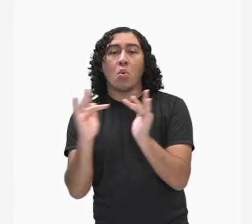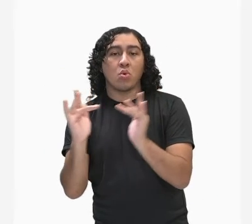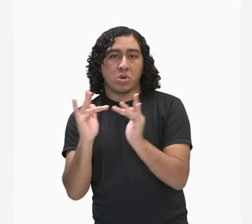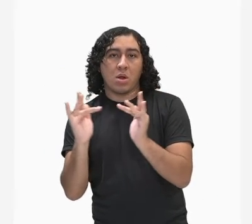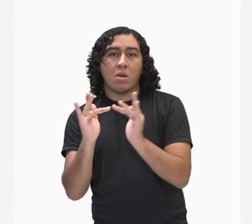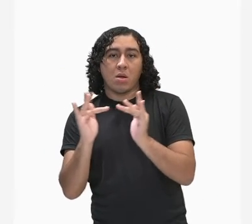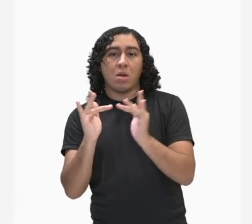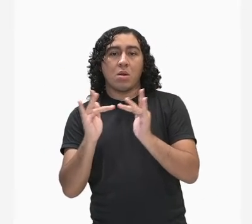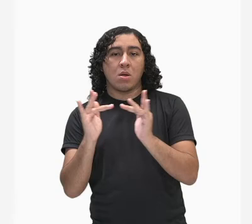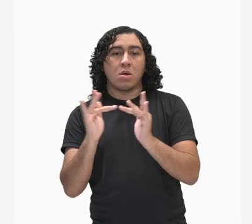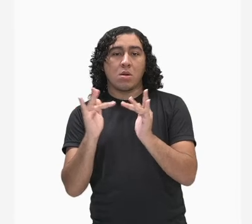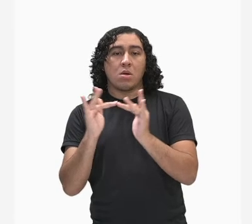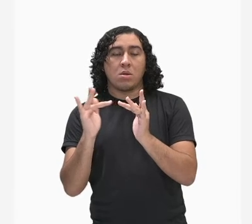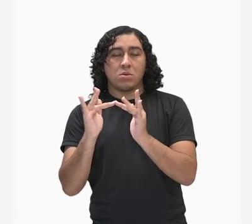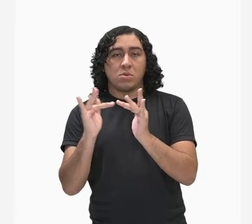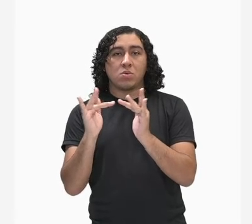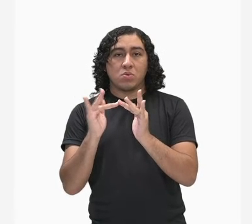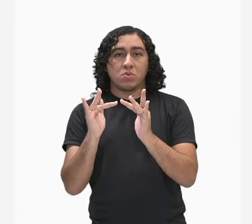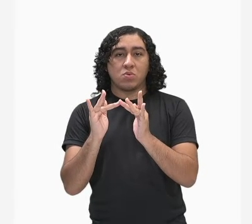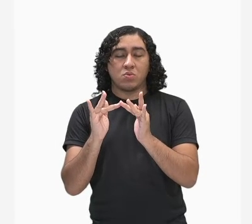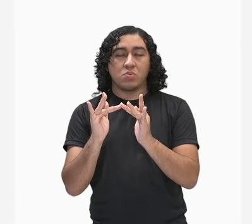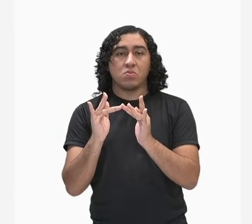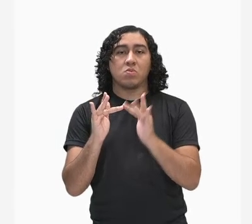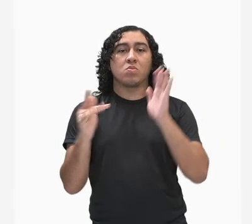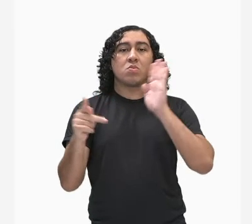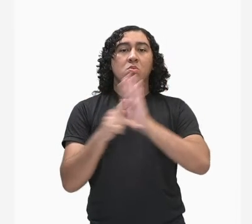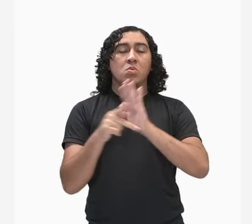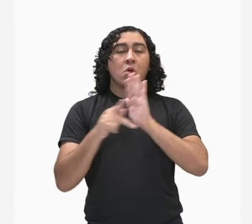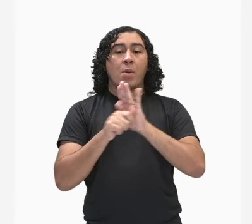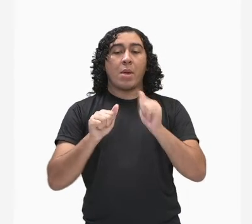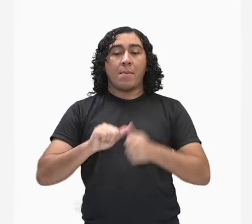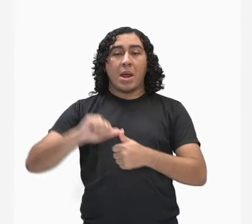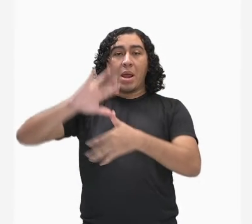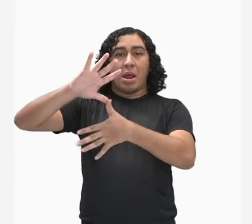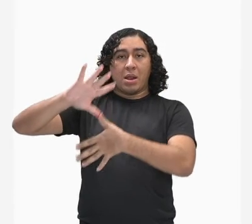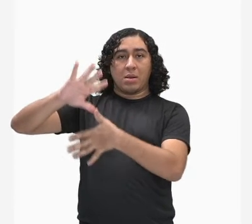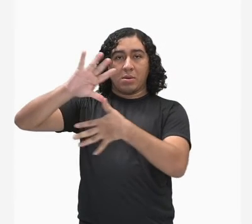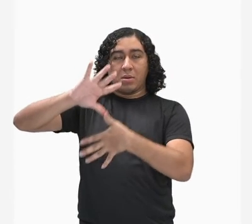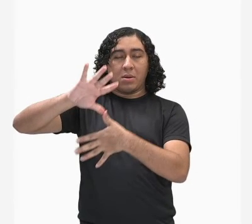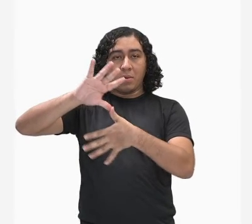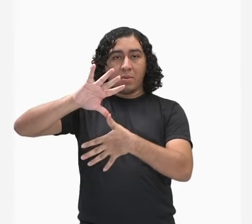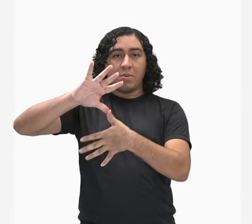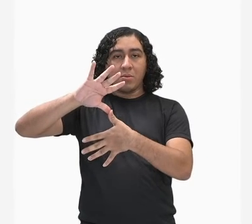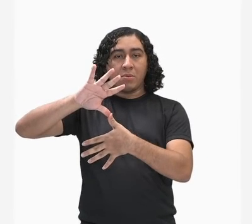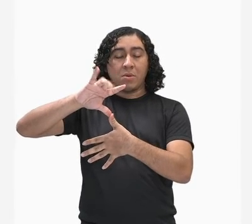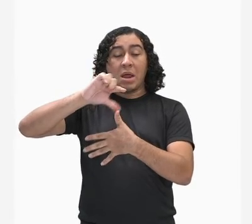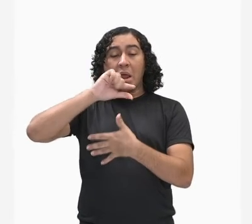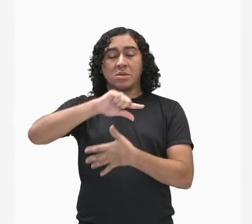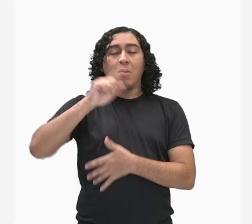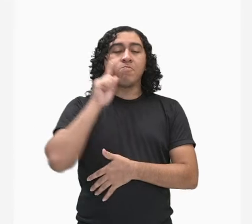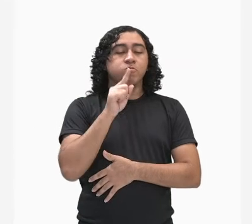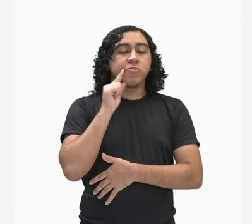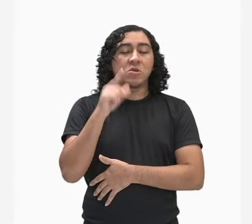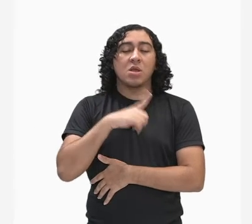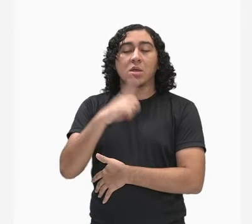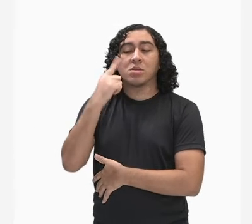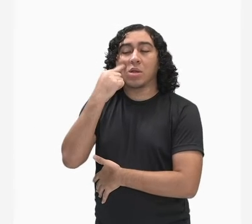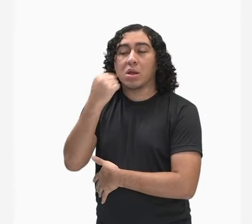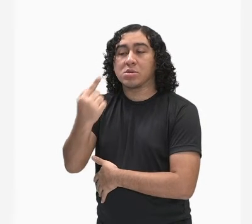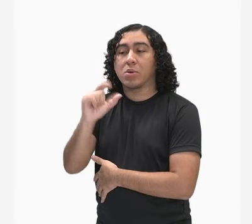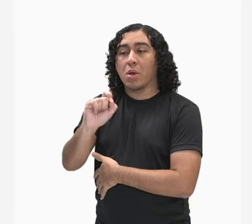manter aproximação com outros países americanos, aqui das Américas. Eles vão